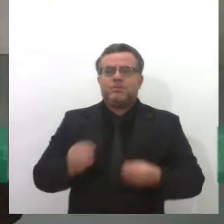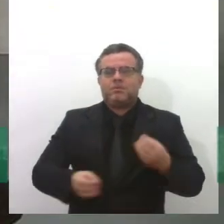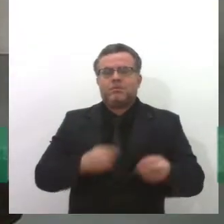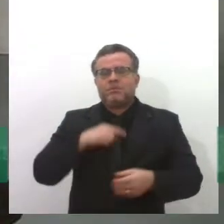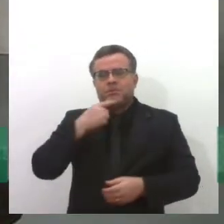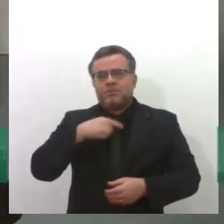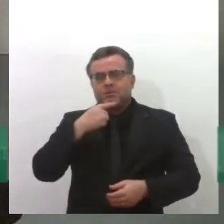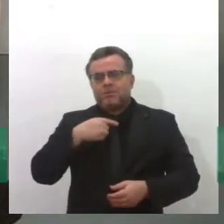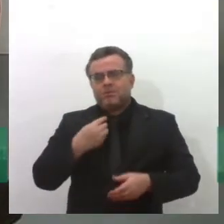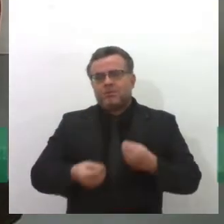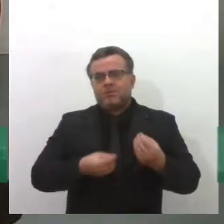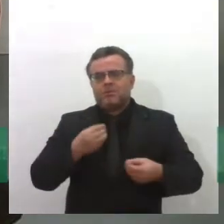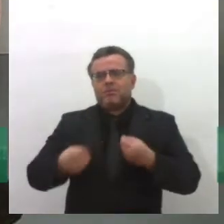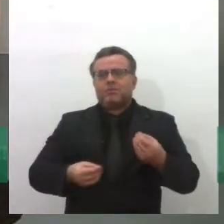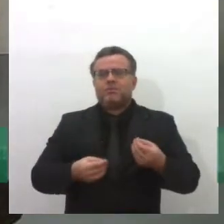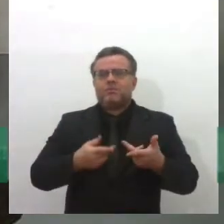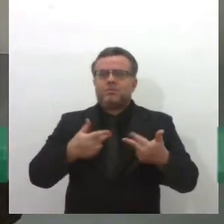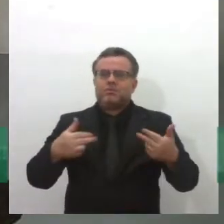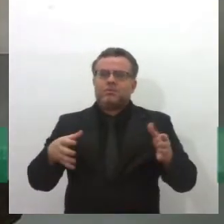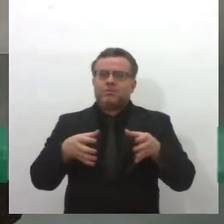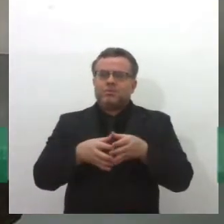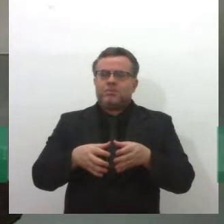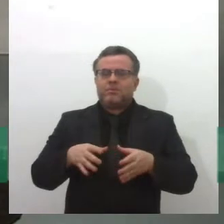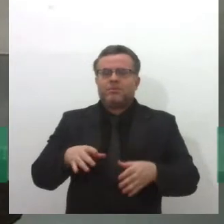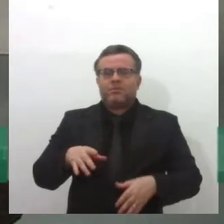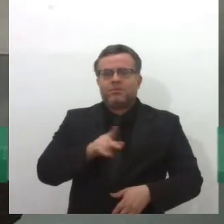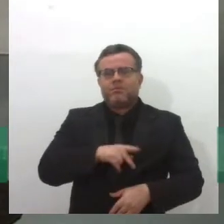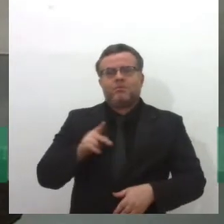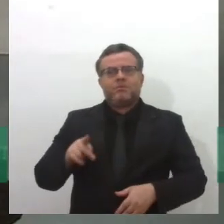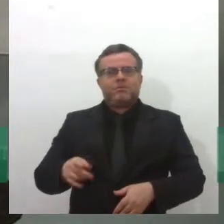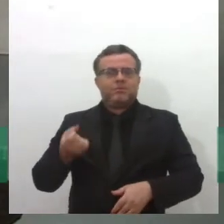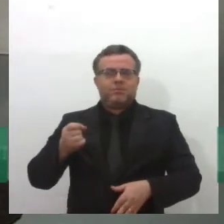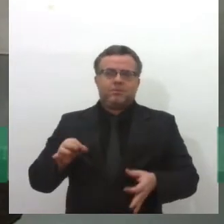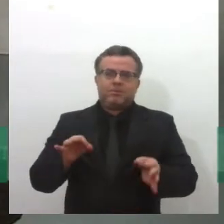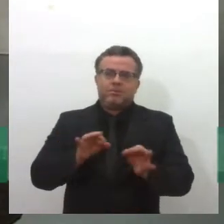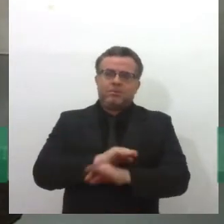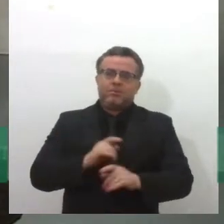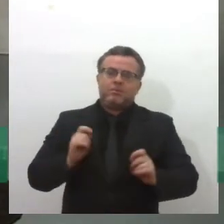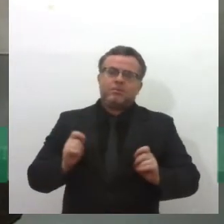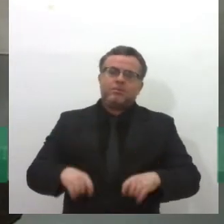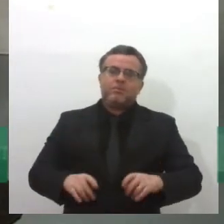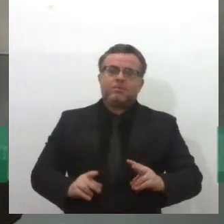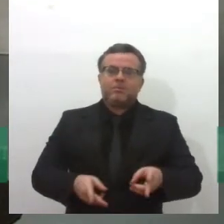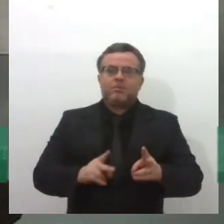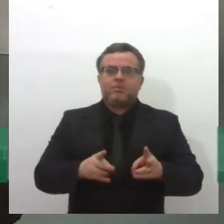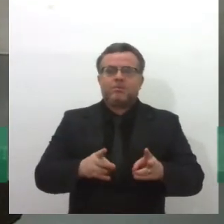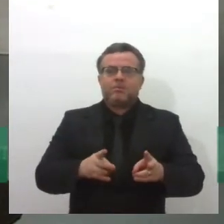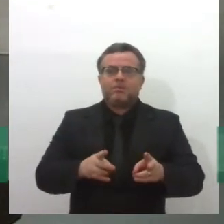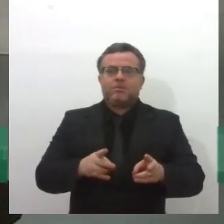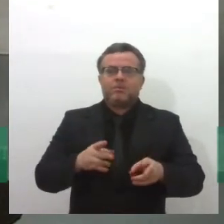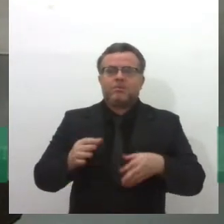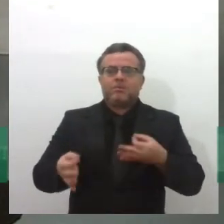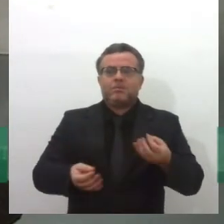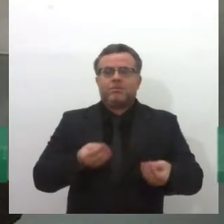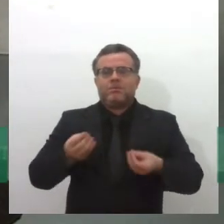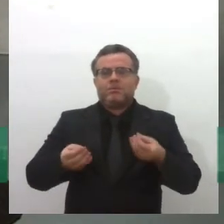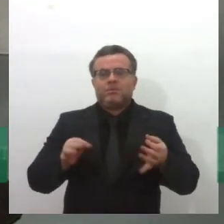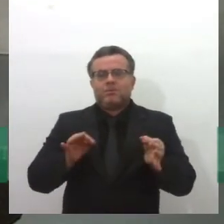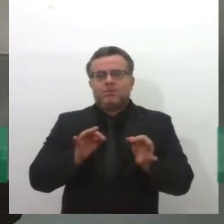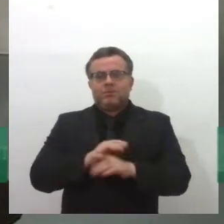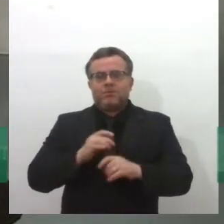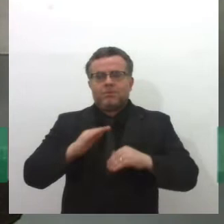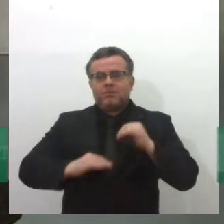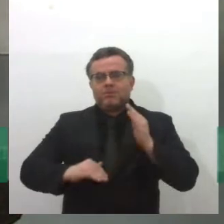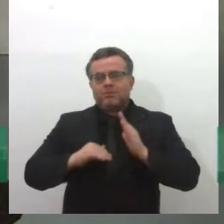né, com relação ao corpo docente em Sergipe, por exemplo, né, a inserção desses conteúdos vai exigir a contratação de profissionais